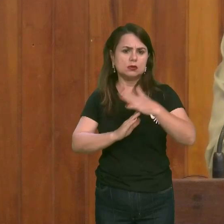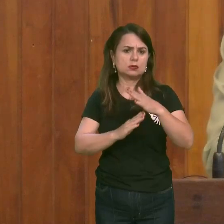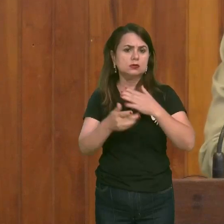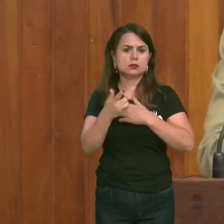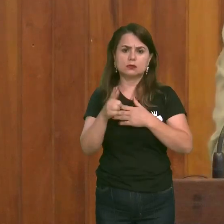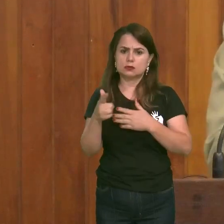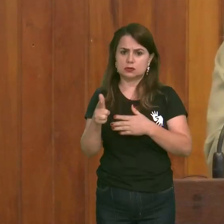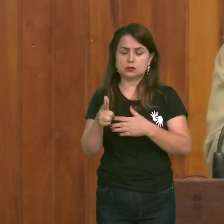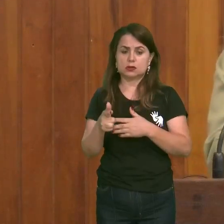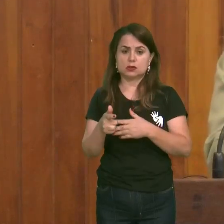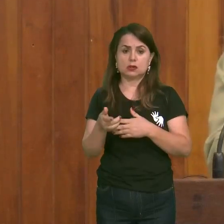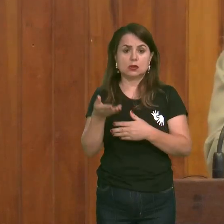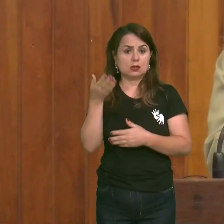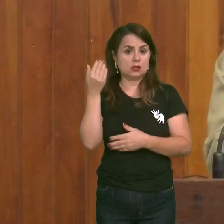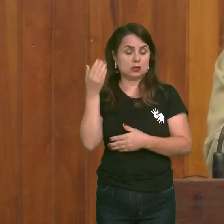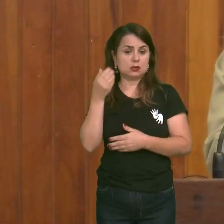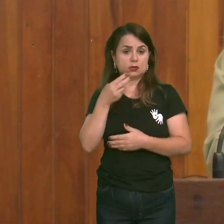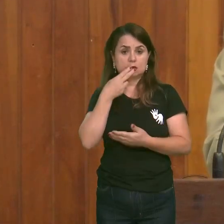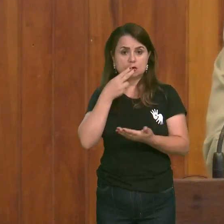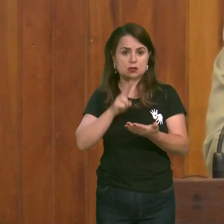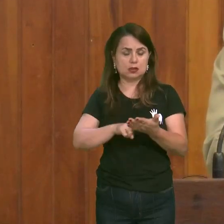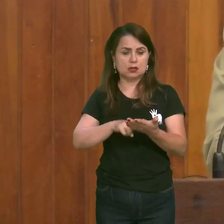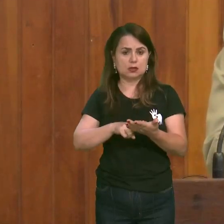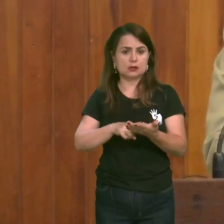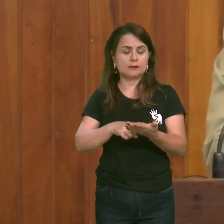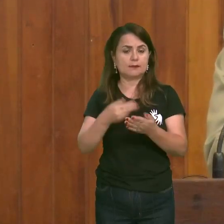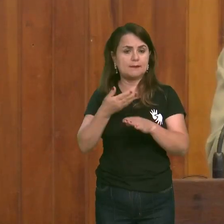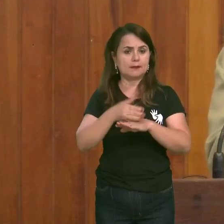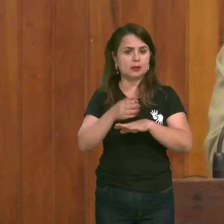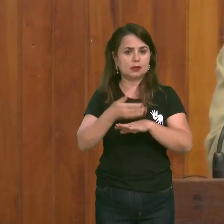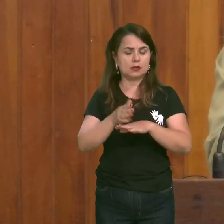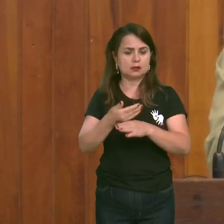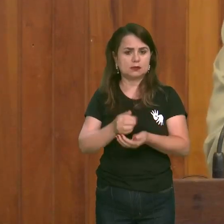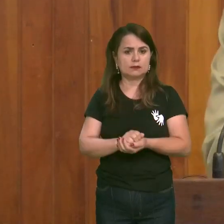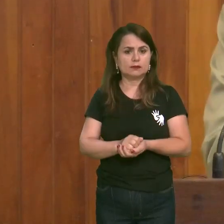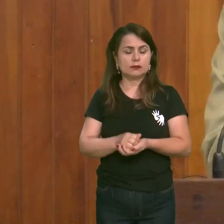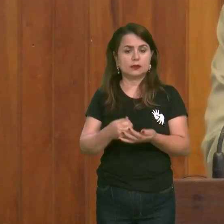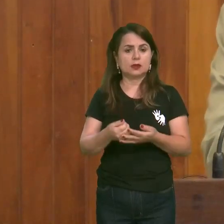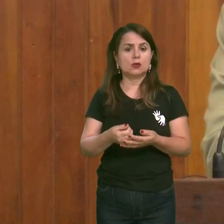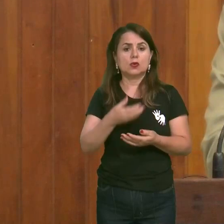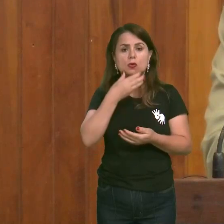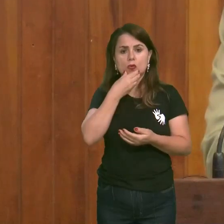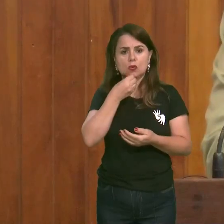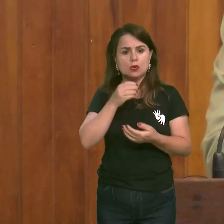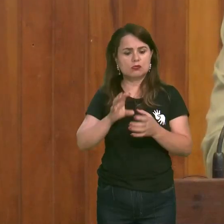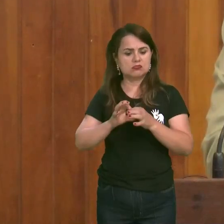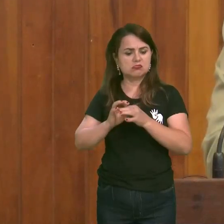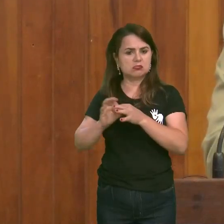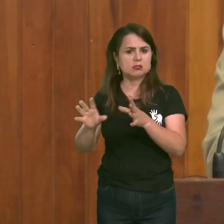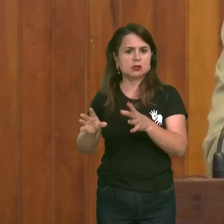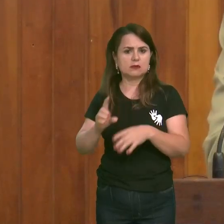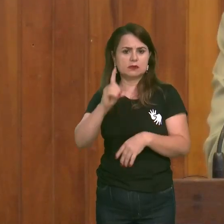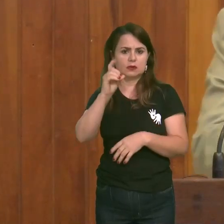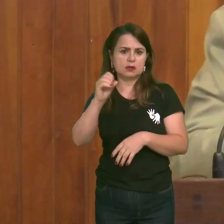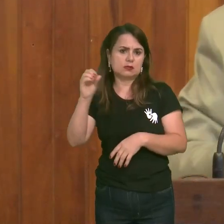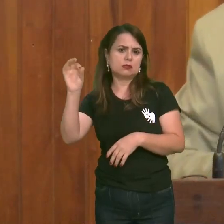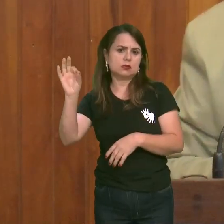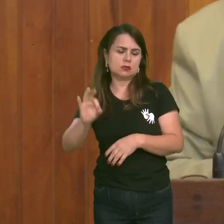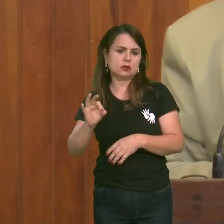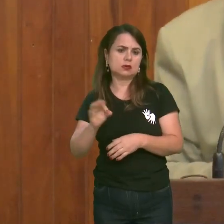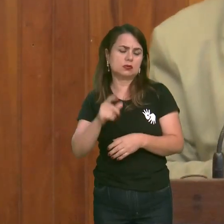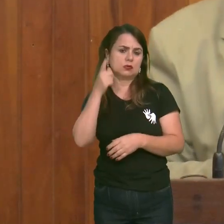era uma carta branca que se dava para o Executivo 100% ele podia remanejar senhor sem alteração Legislativa